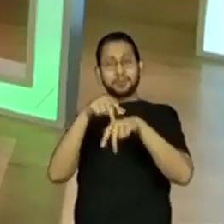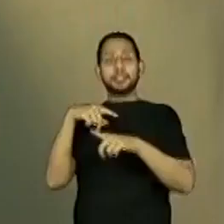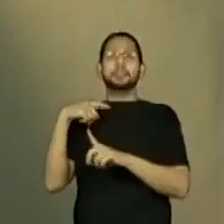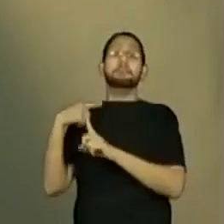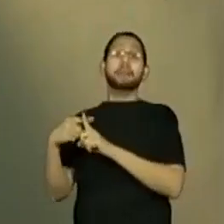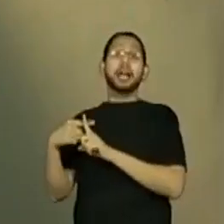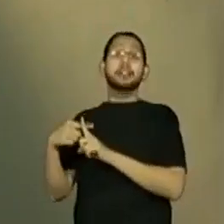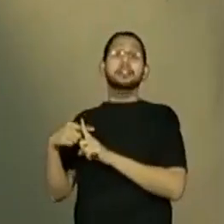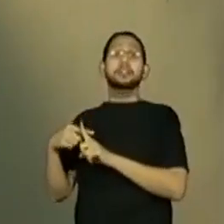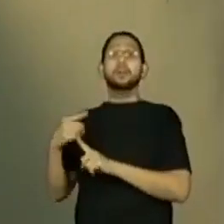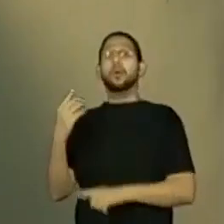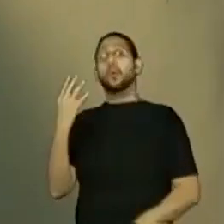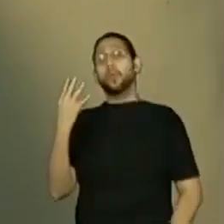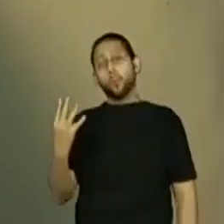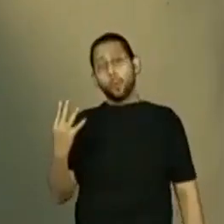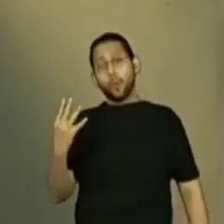mais